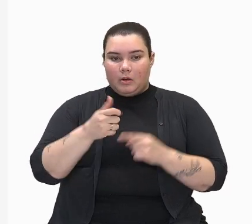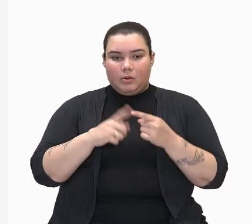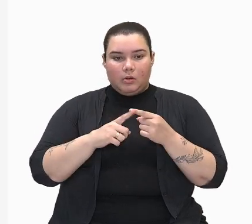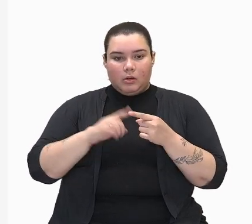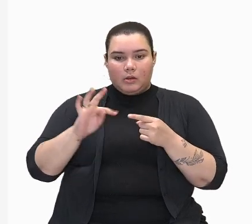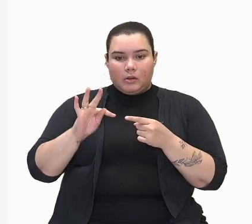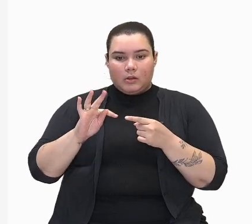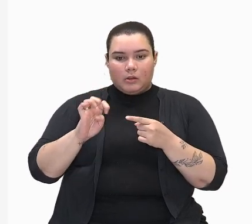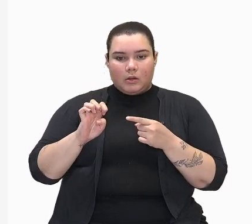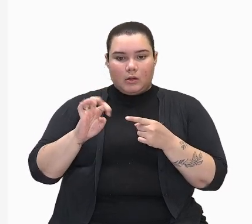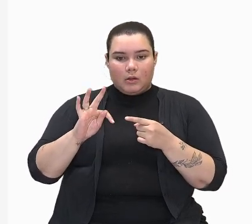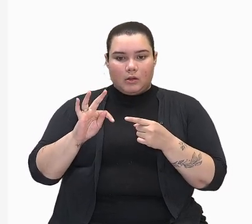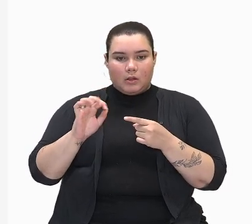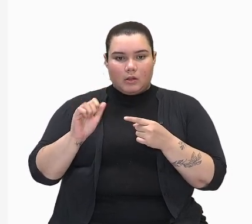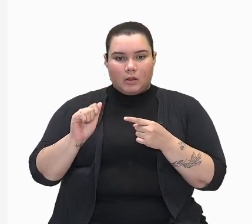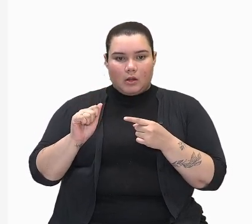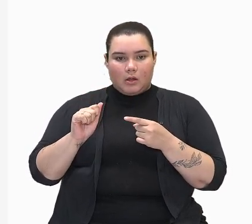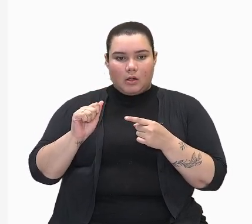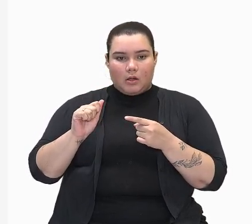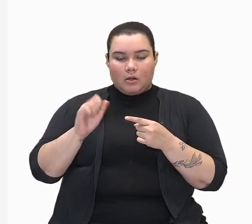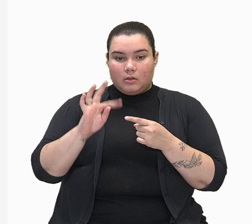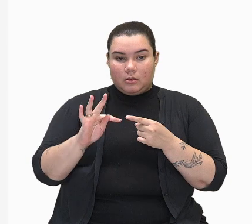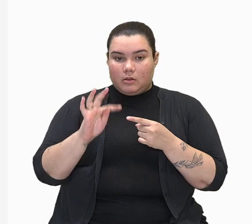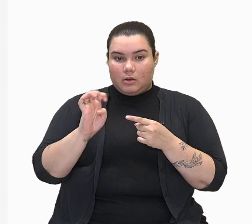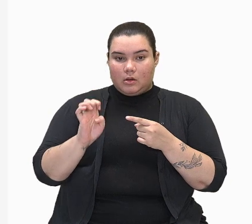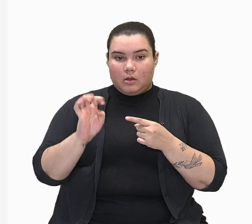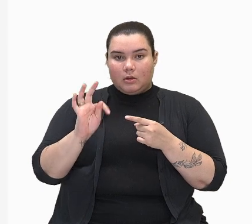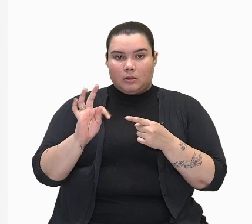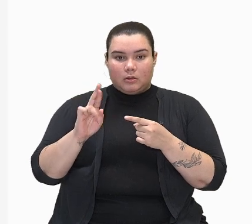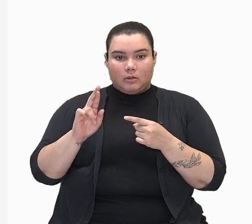segunda coluna. Então nós temos aí